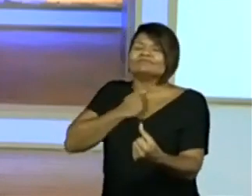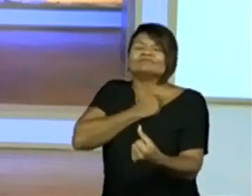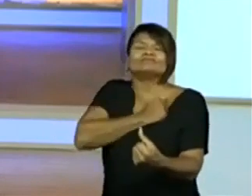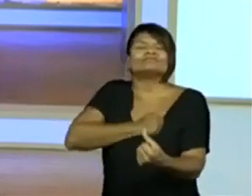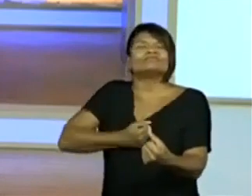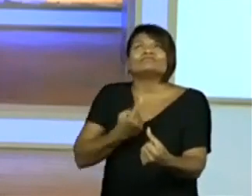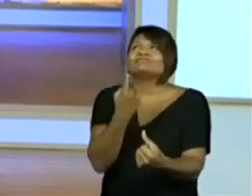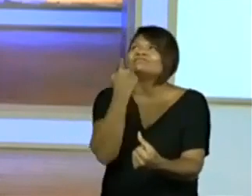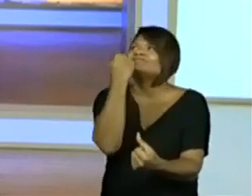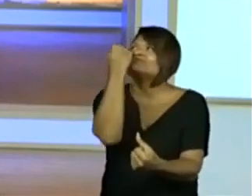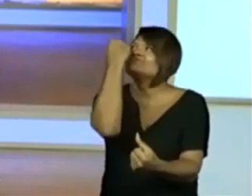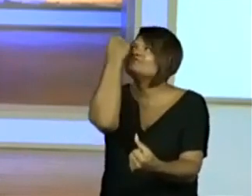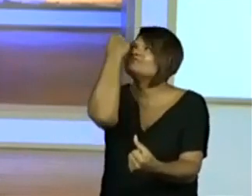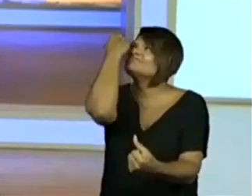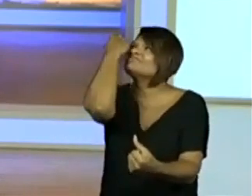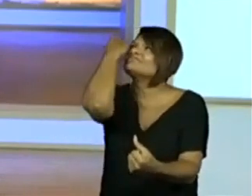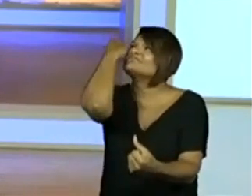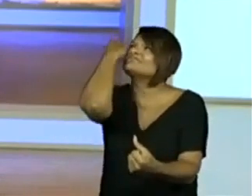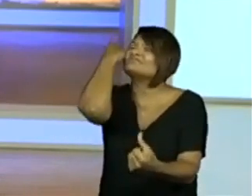é querer de novo